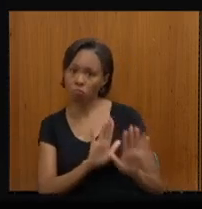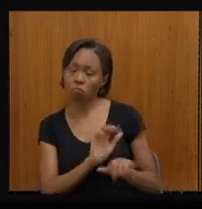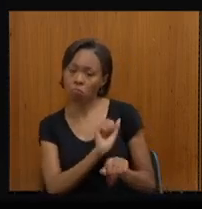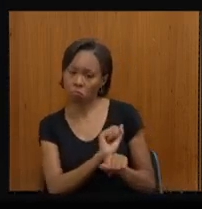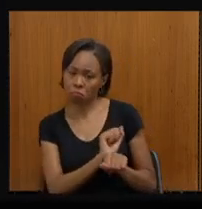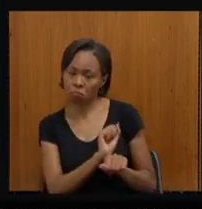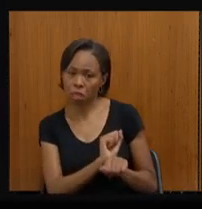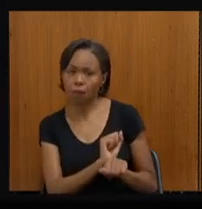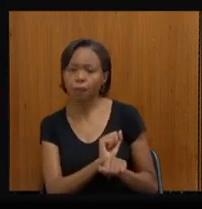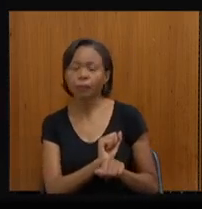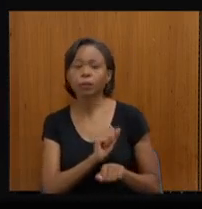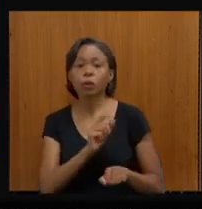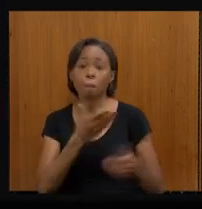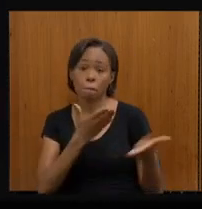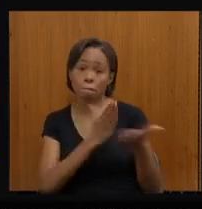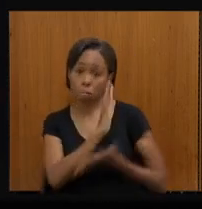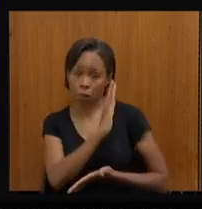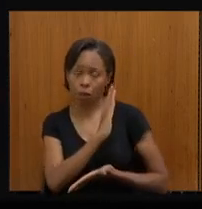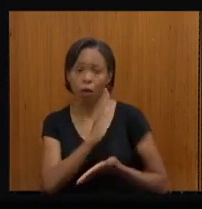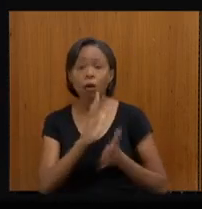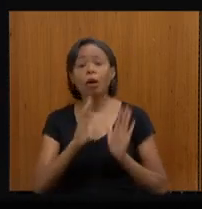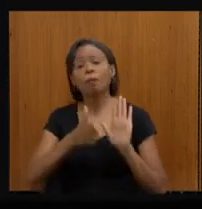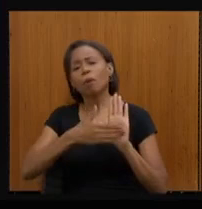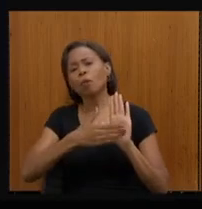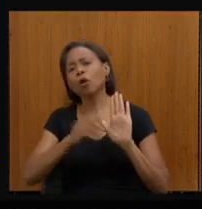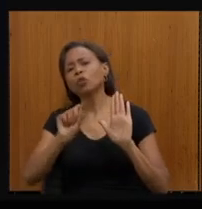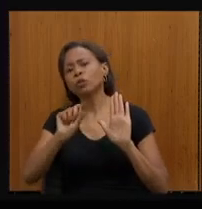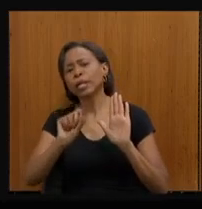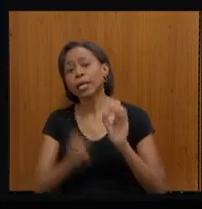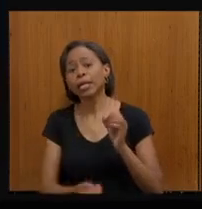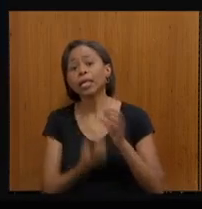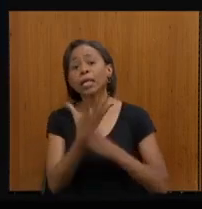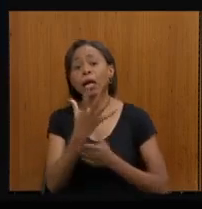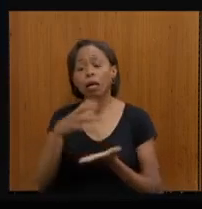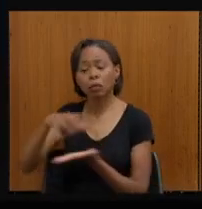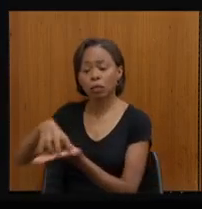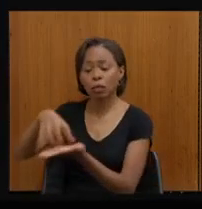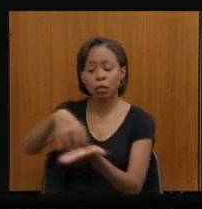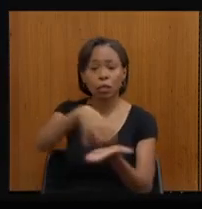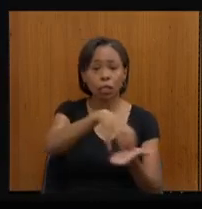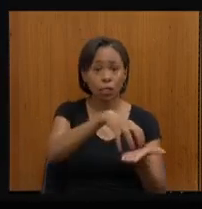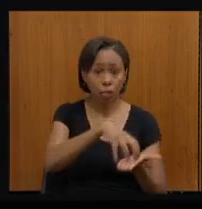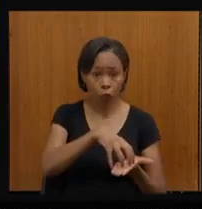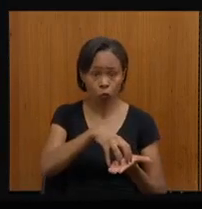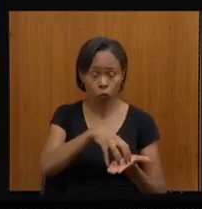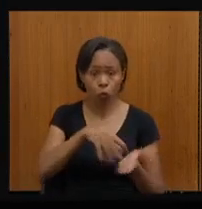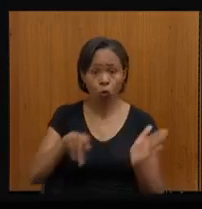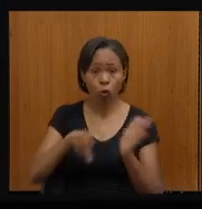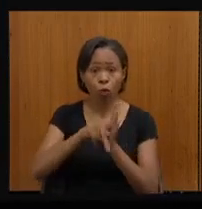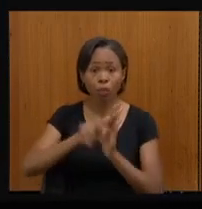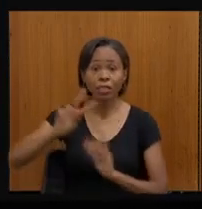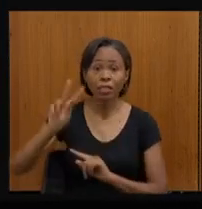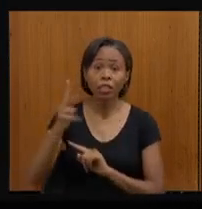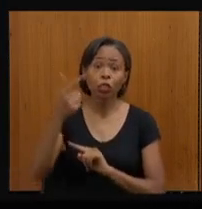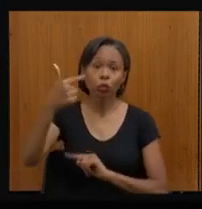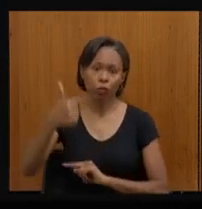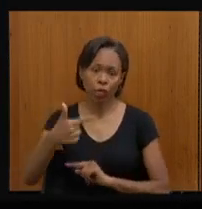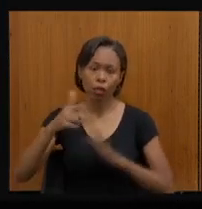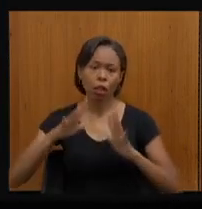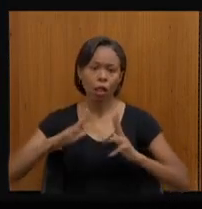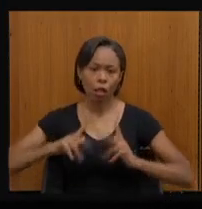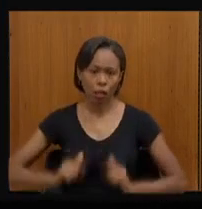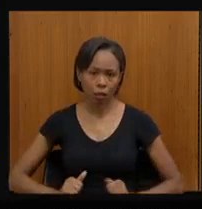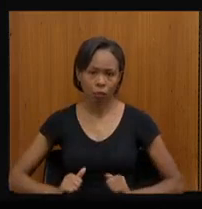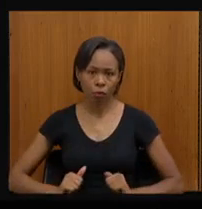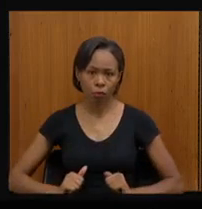a proposta entre centros regionais de hidrogênio mundo então eles chamam de